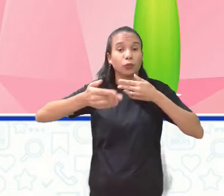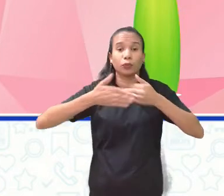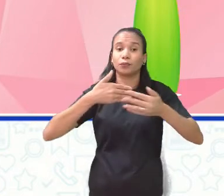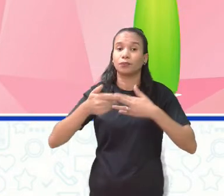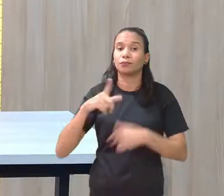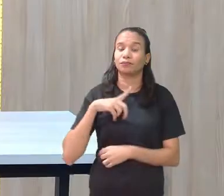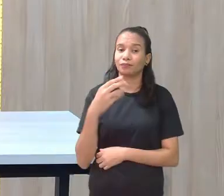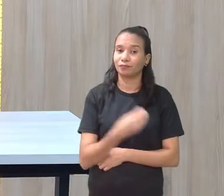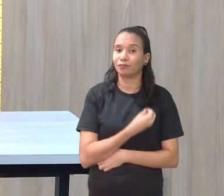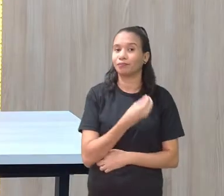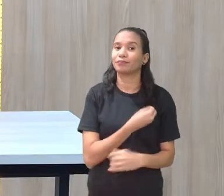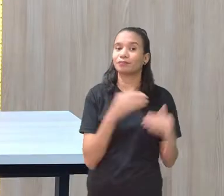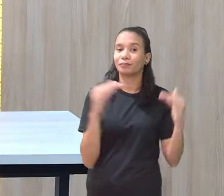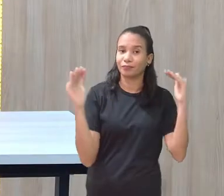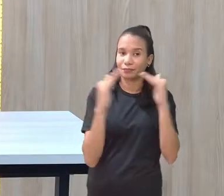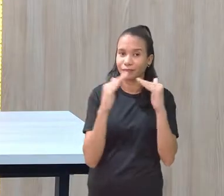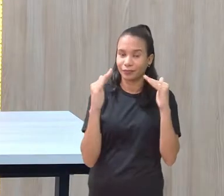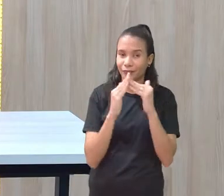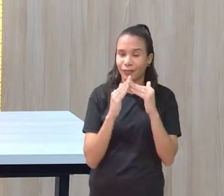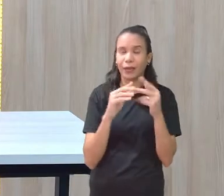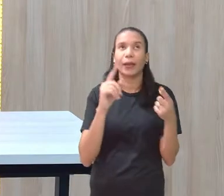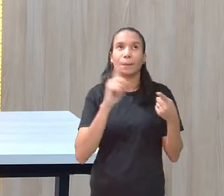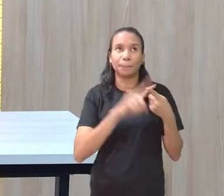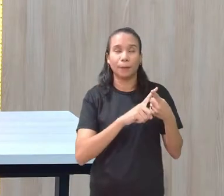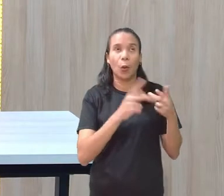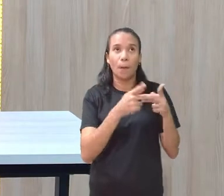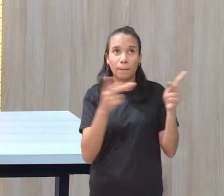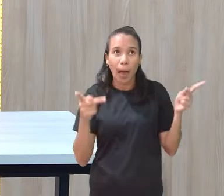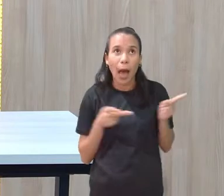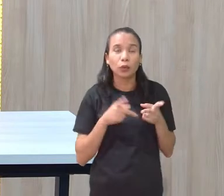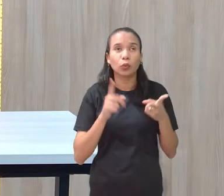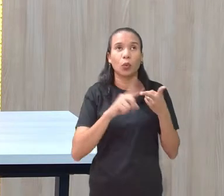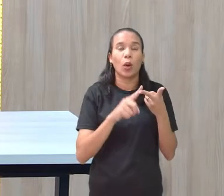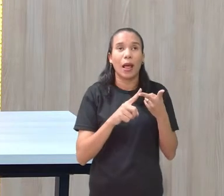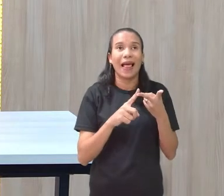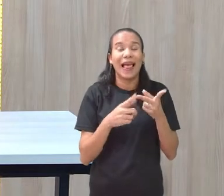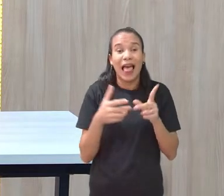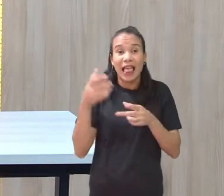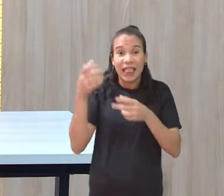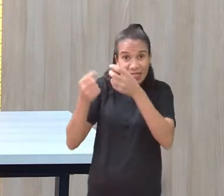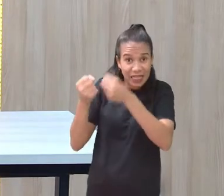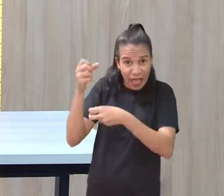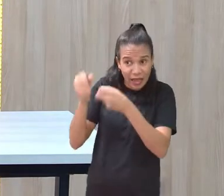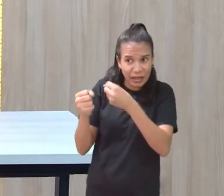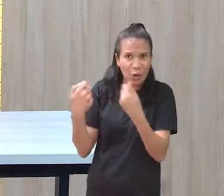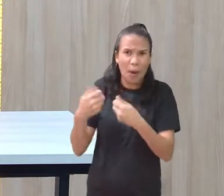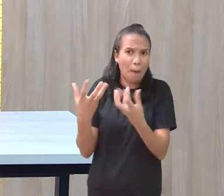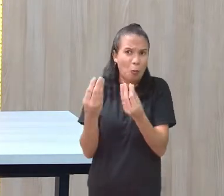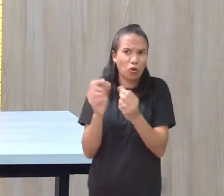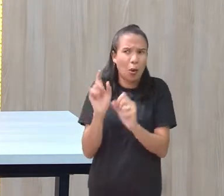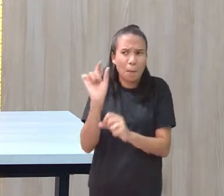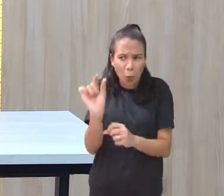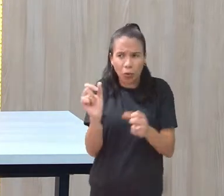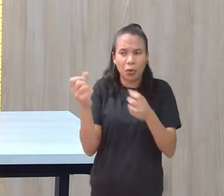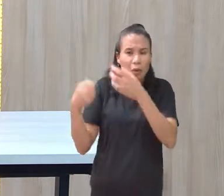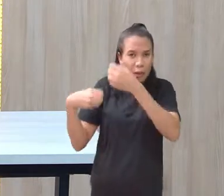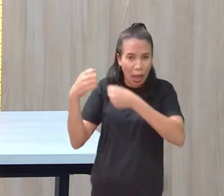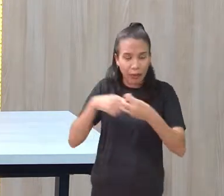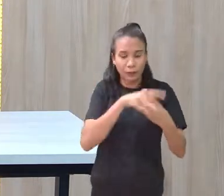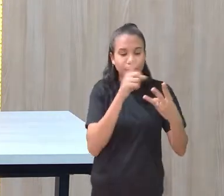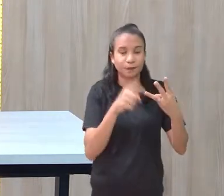tenha aí na sua casa. Leite, um pouquinho de leite, tá, gente? Não precisa de muito também, não. Aí, ó,